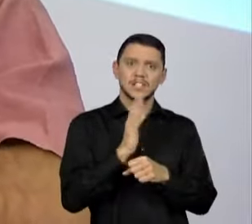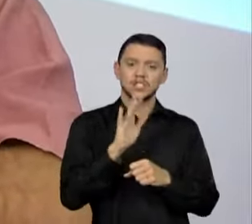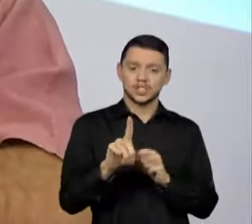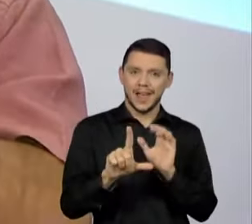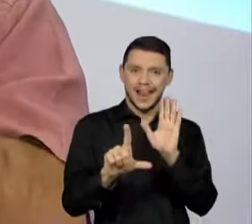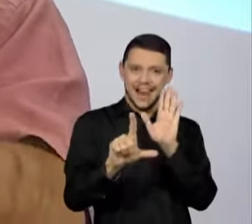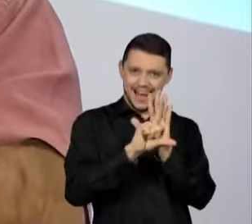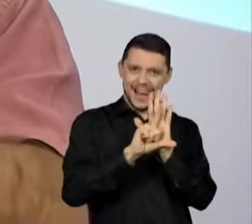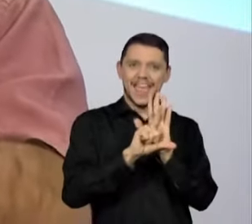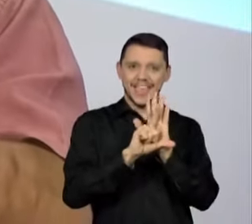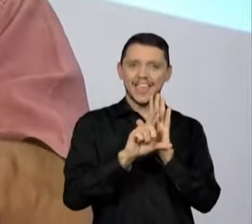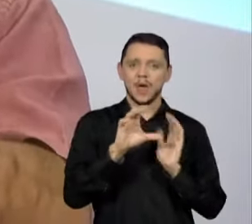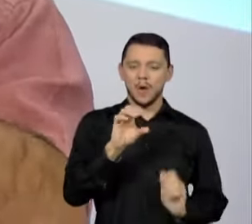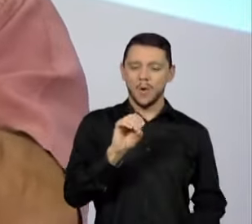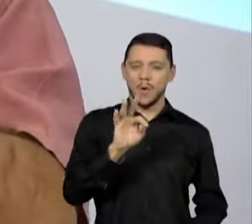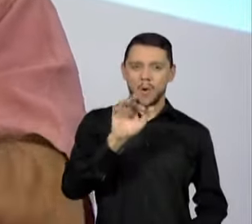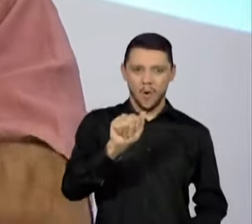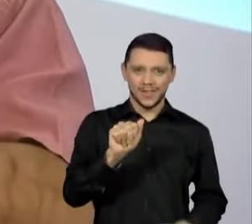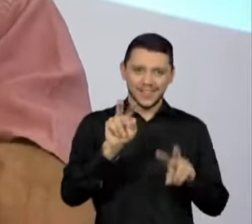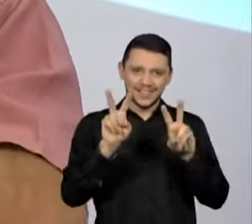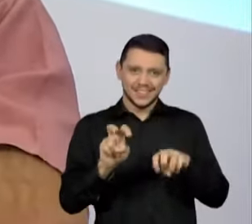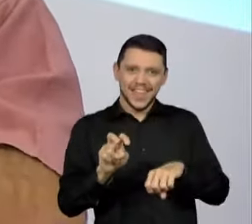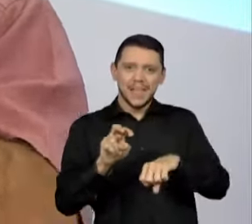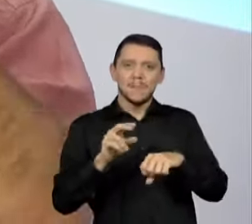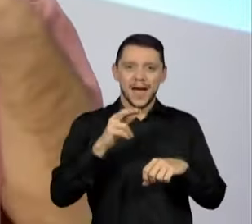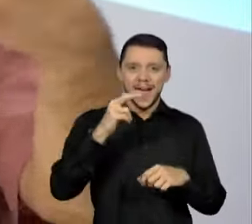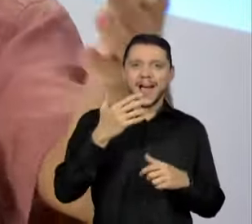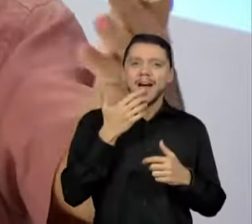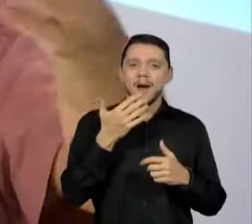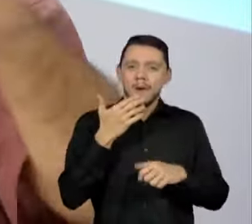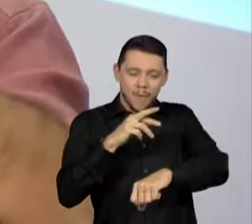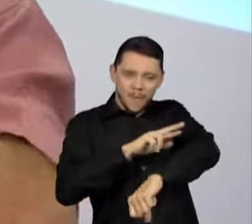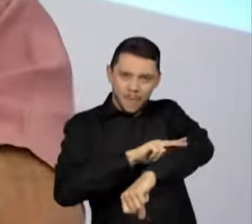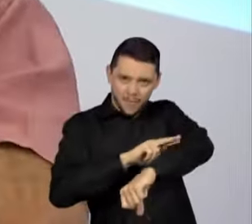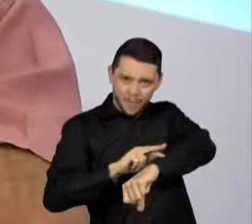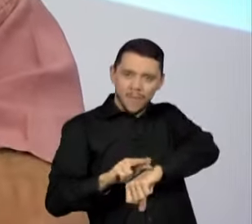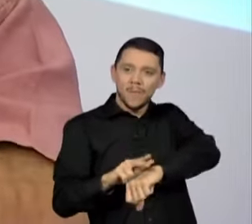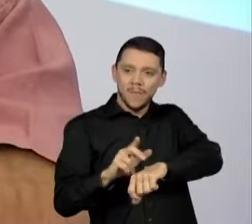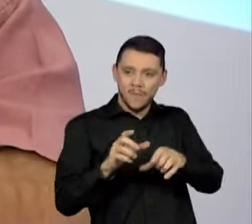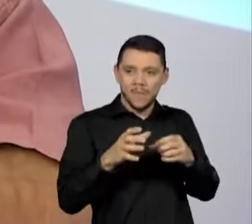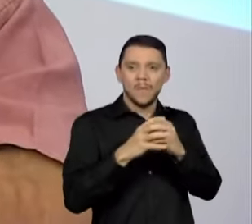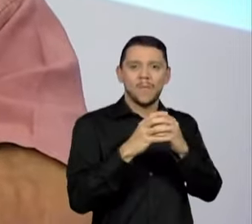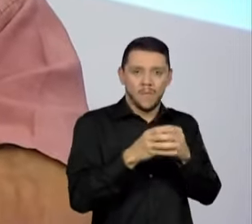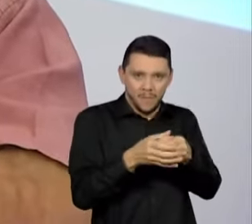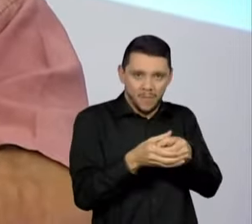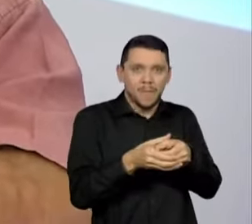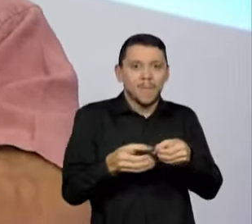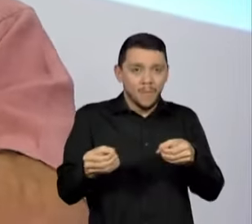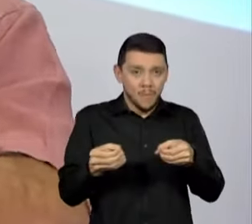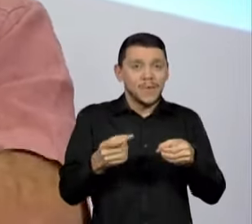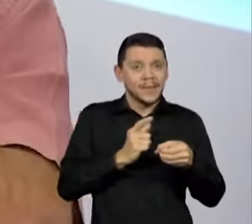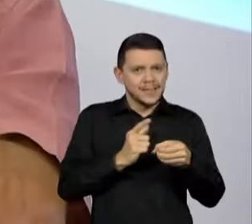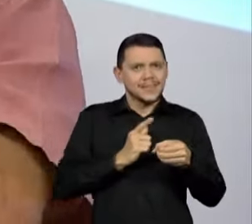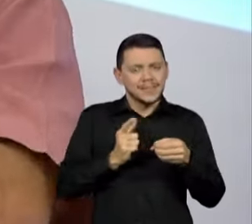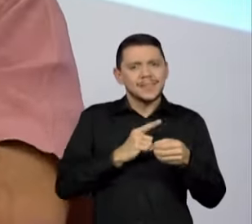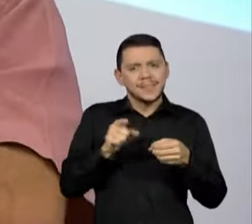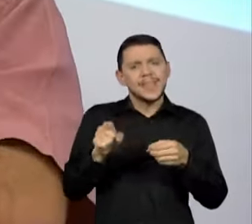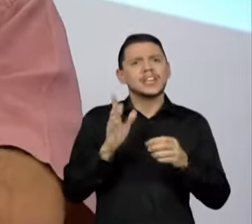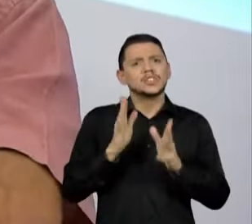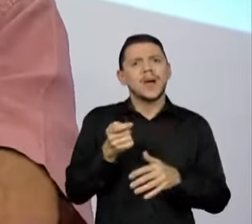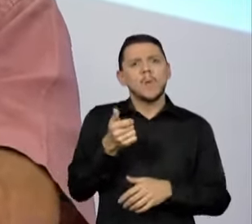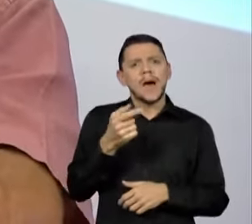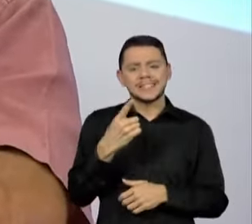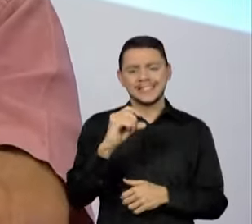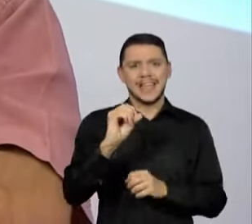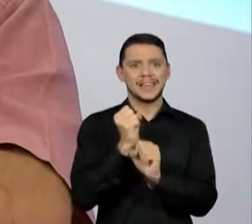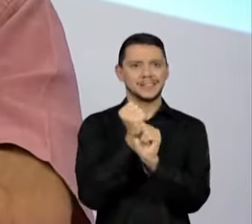anos. Uma lei que permitiu, quebrou a lógica de gerações de famílias negras que não chegavam à universidade. E, de novo,